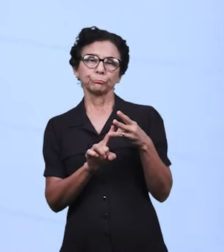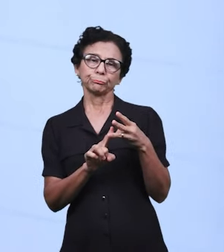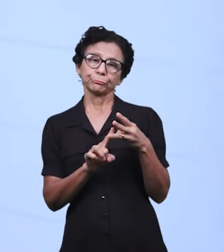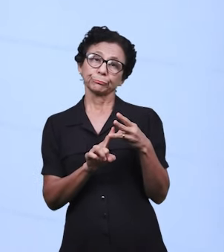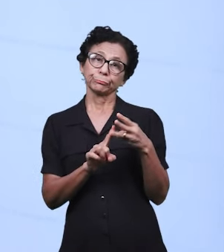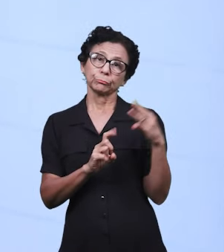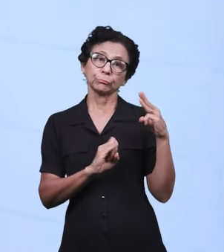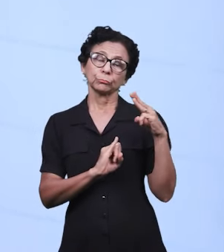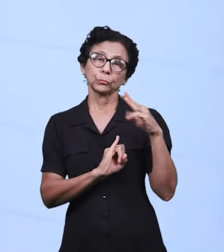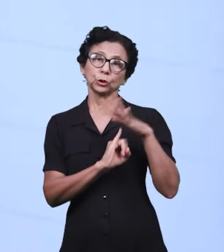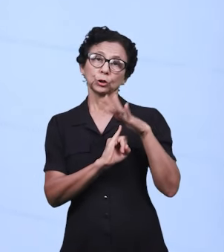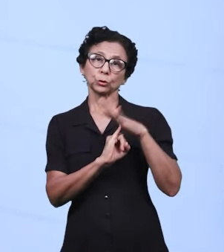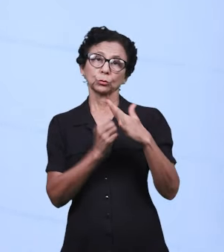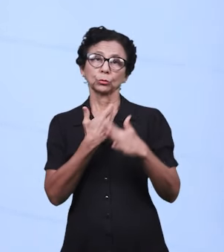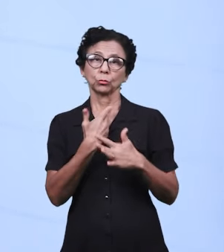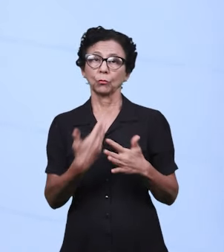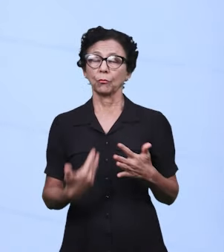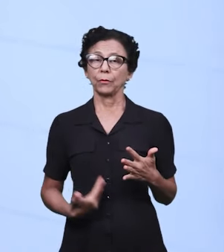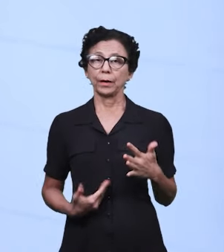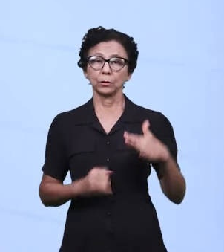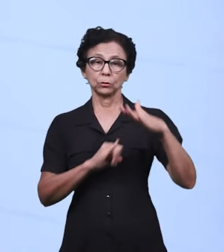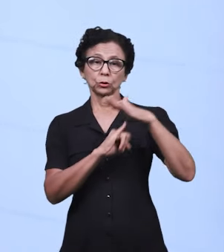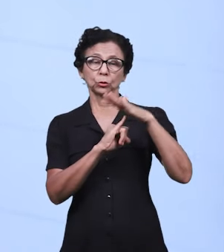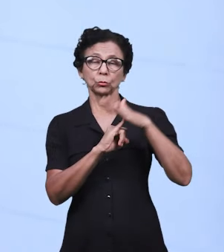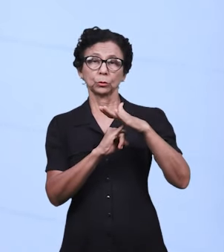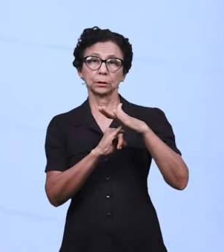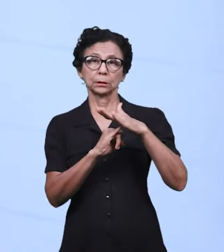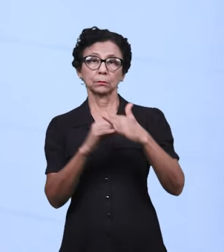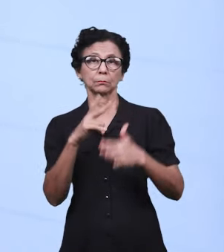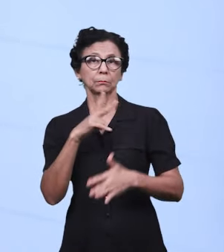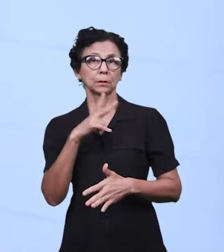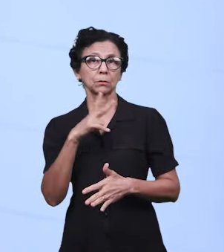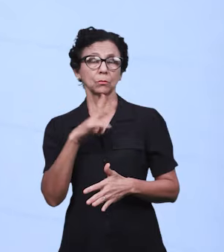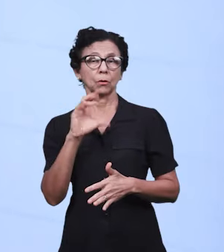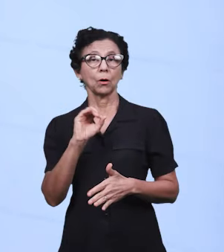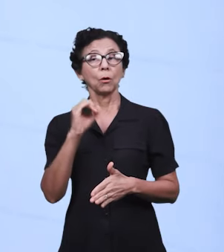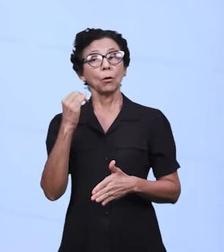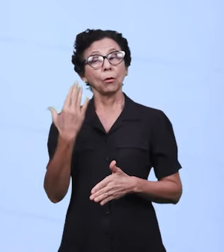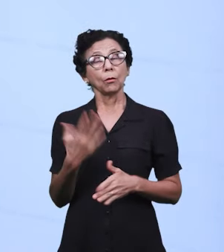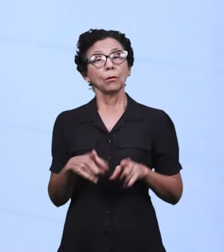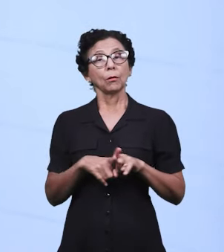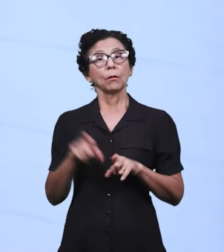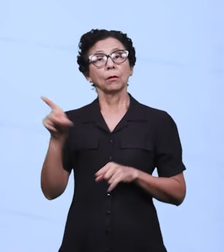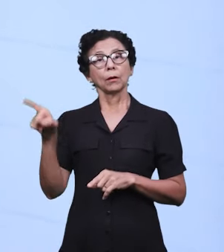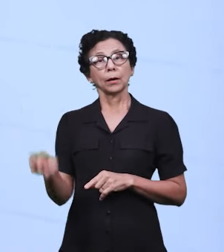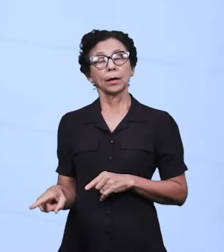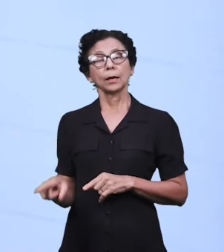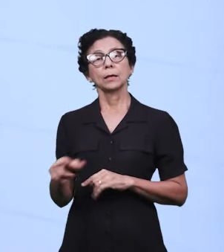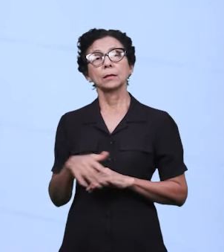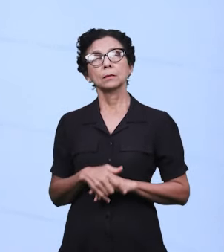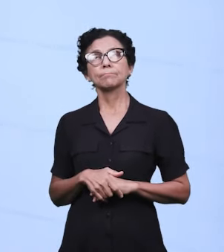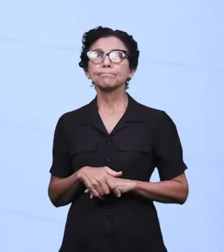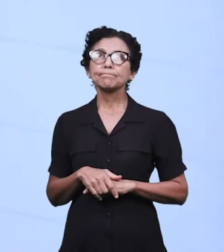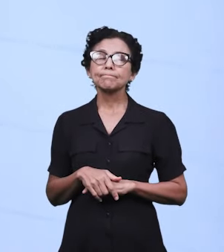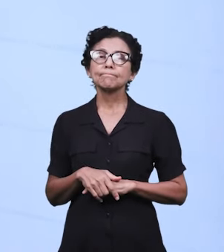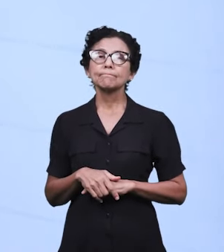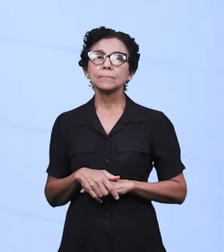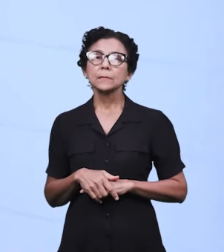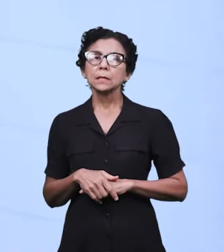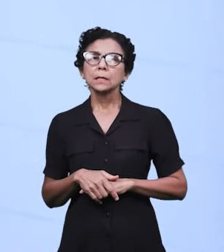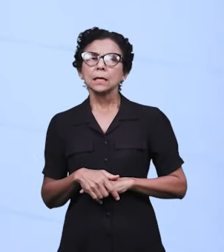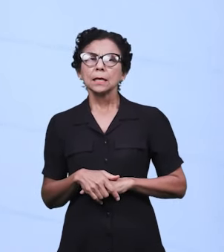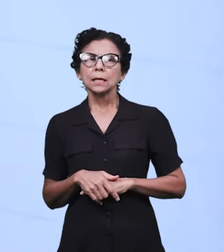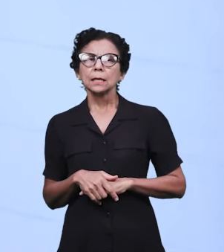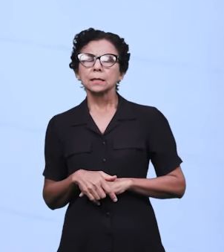pública, instituição privada, ou até mesmo quando esse idoso ele opta por